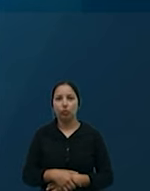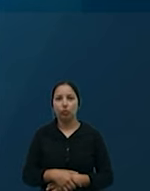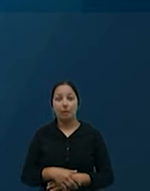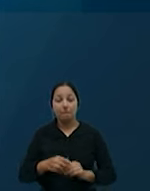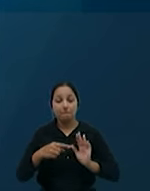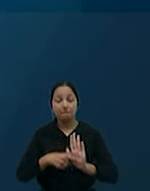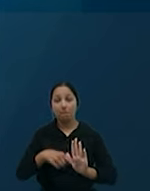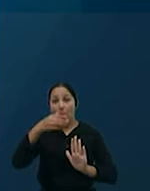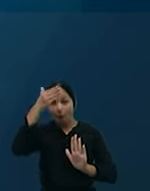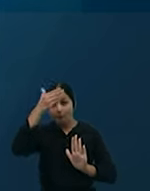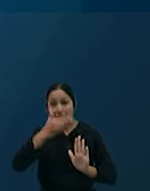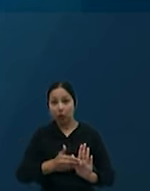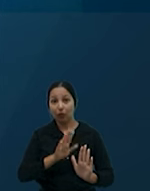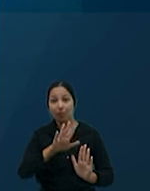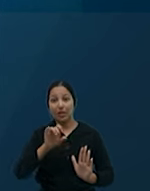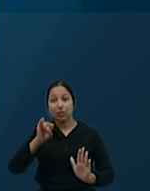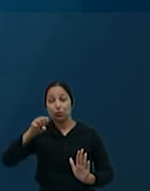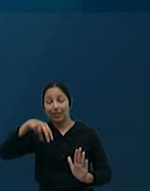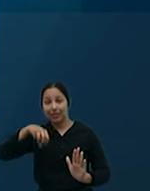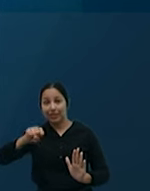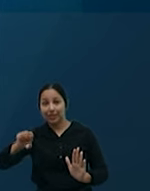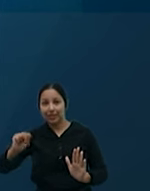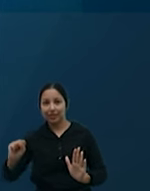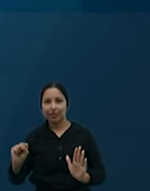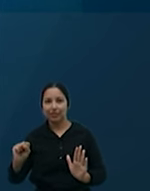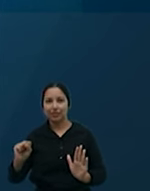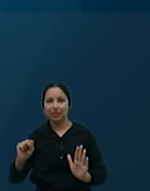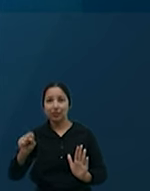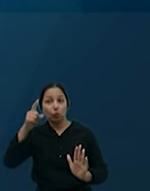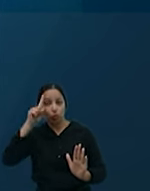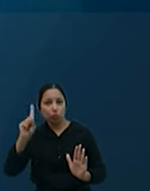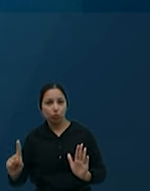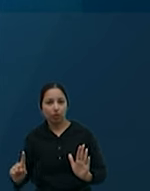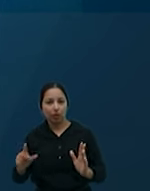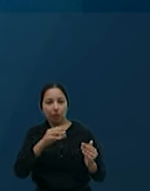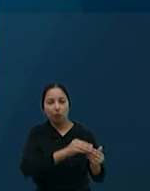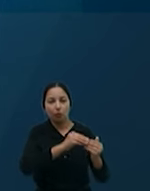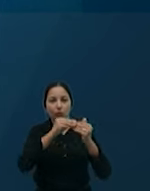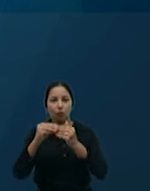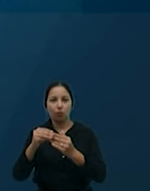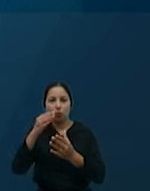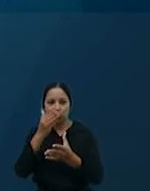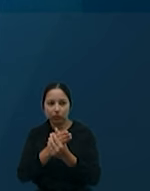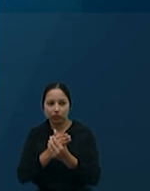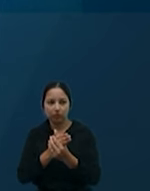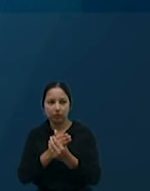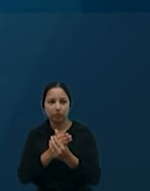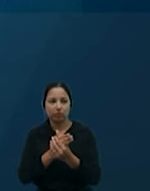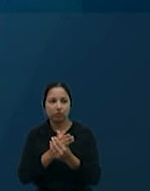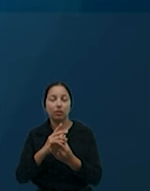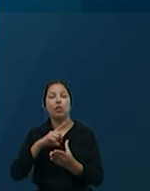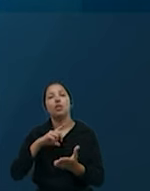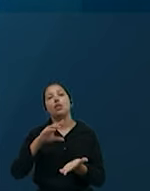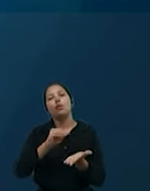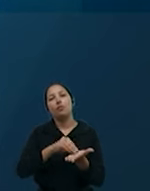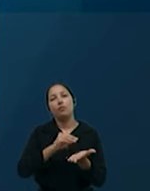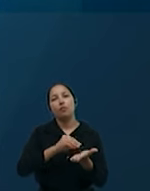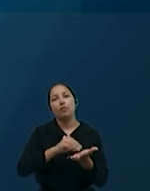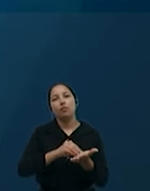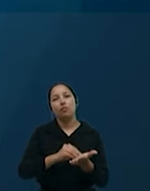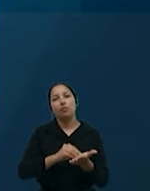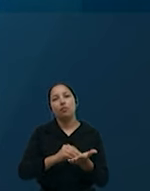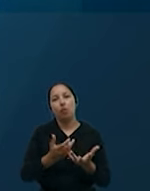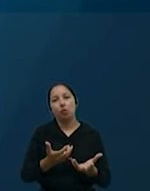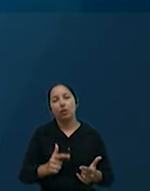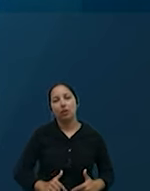ao INSS for trazido ao processo, aqui há falta de interesse de agir. Mas vejam, excelências,